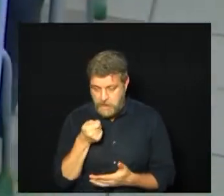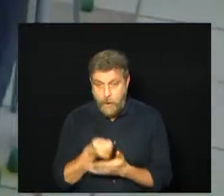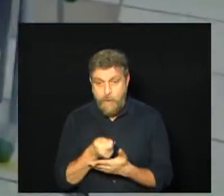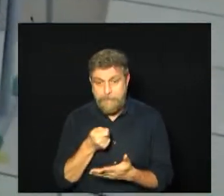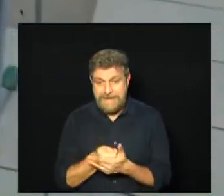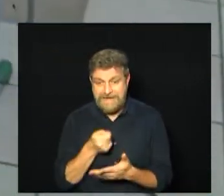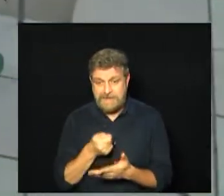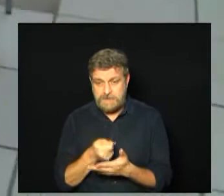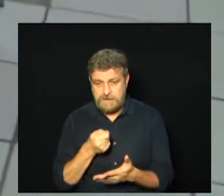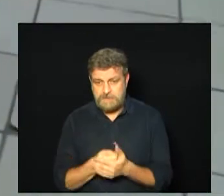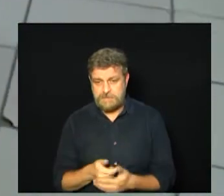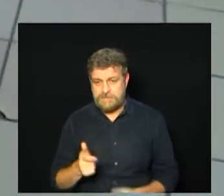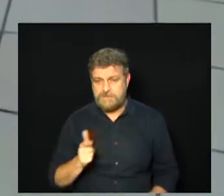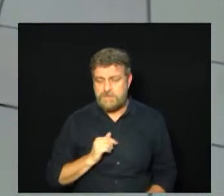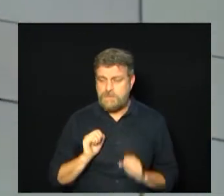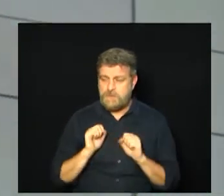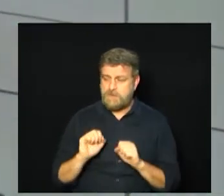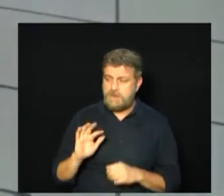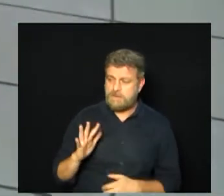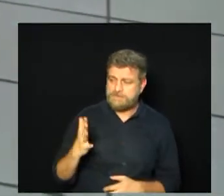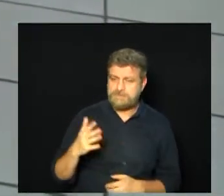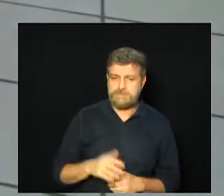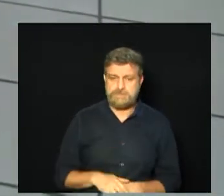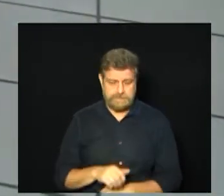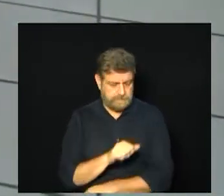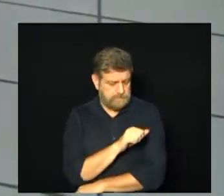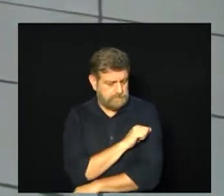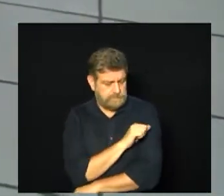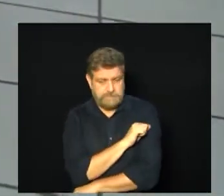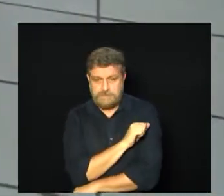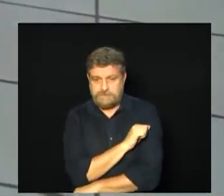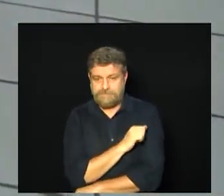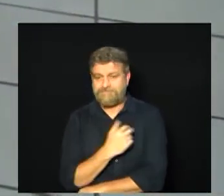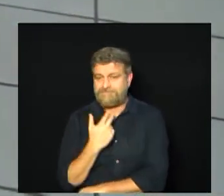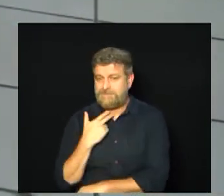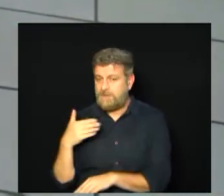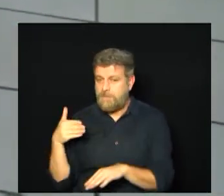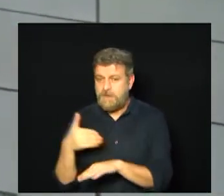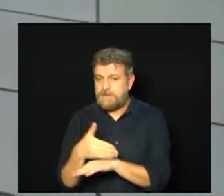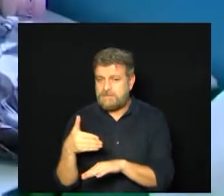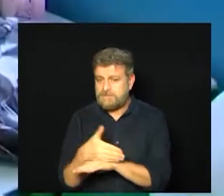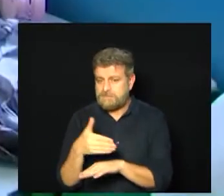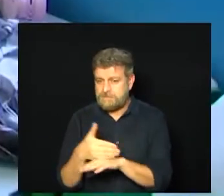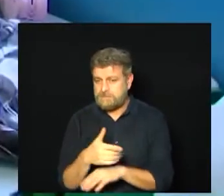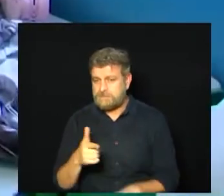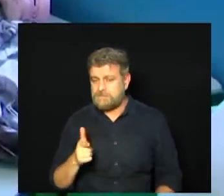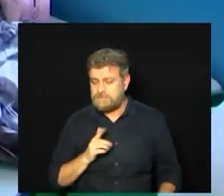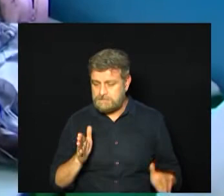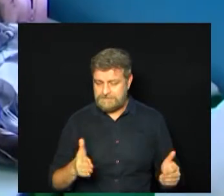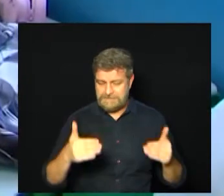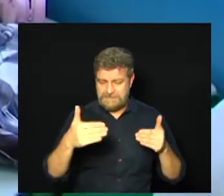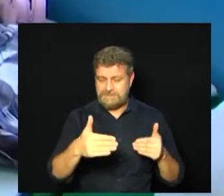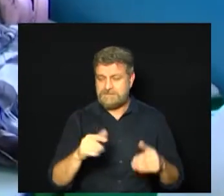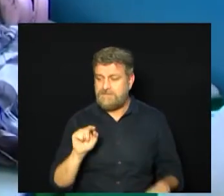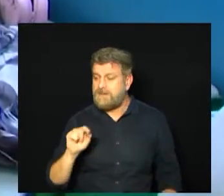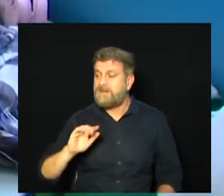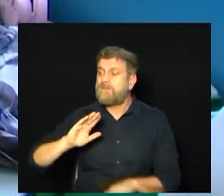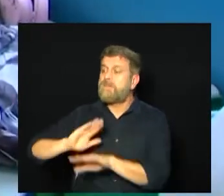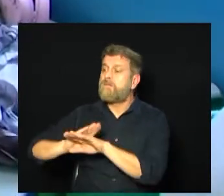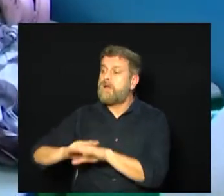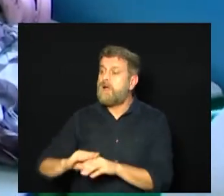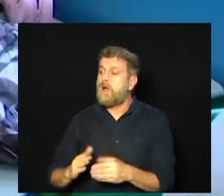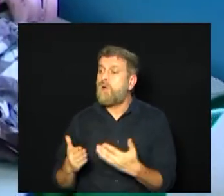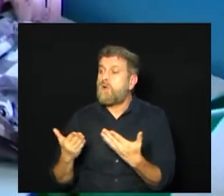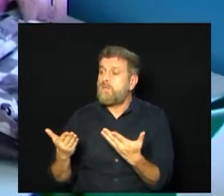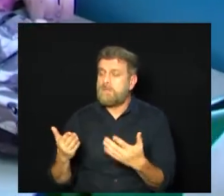obrigatório, há alguma possibilidade de algum aluno, um estudante que não possa retornar à sala de aula? O que ele tem que fazer a partir de